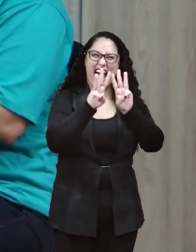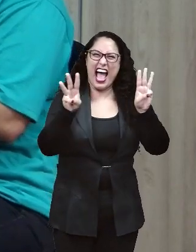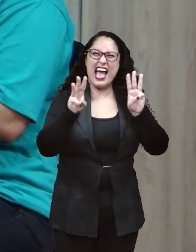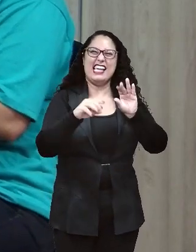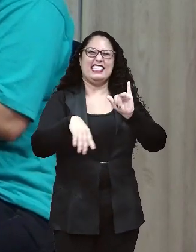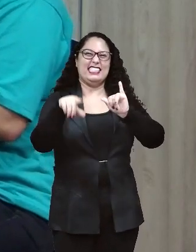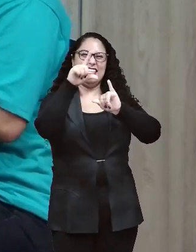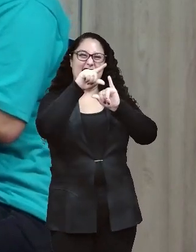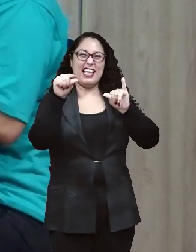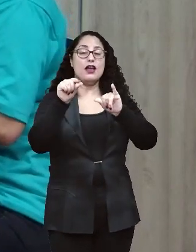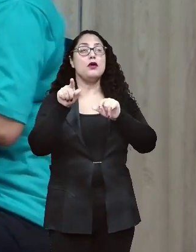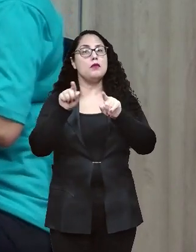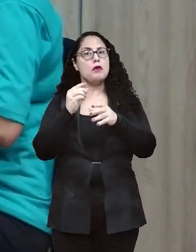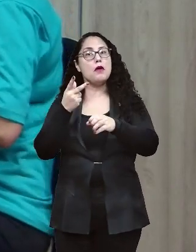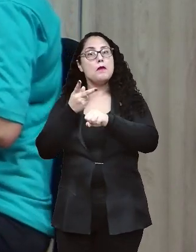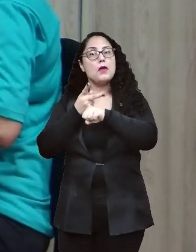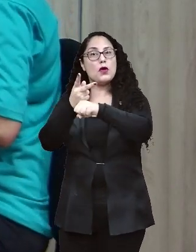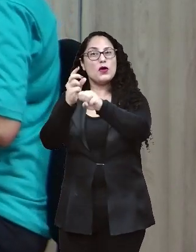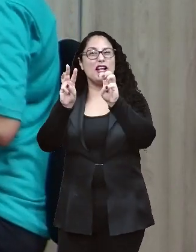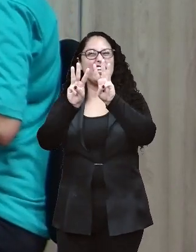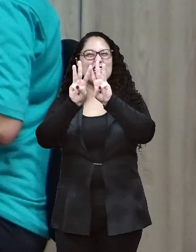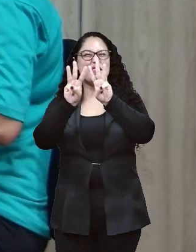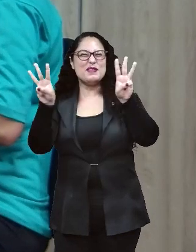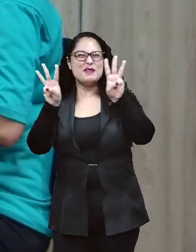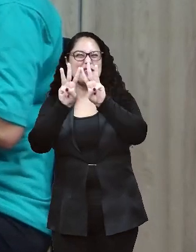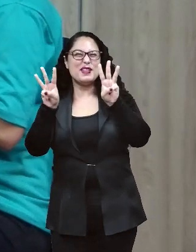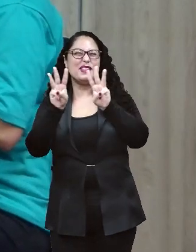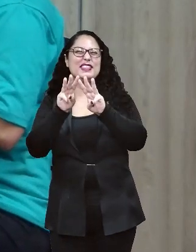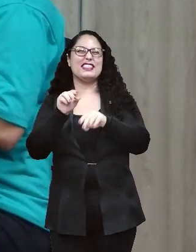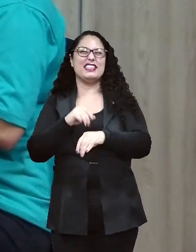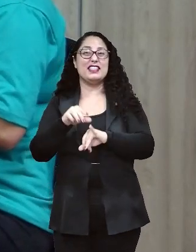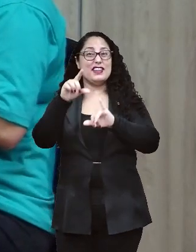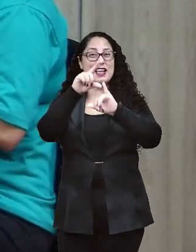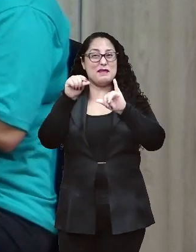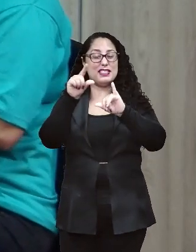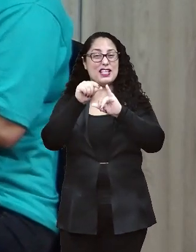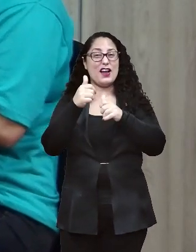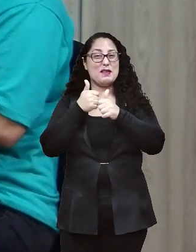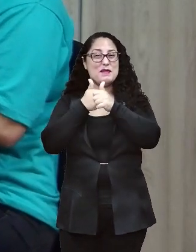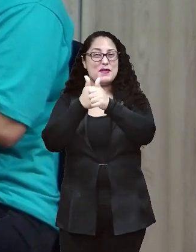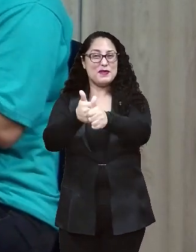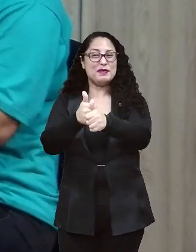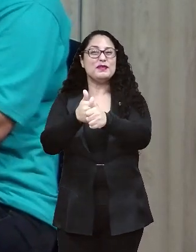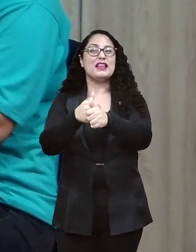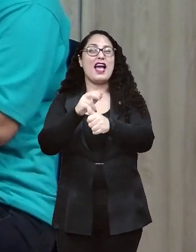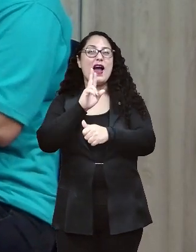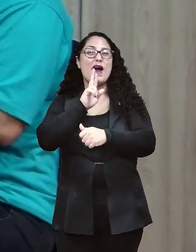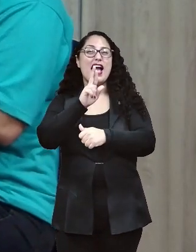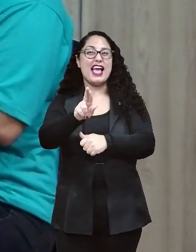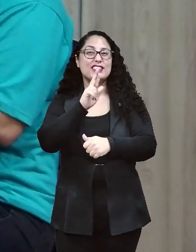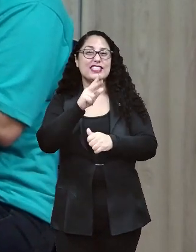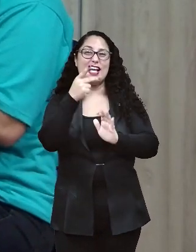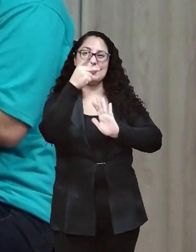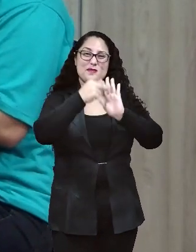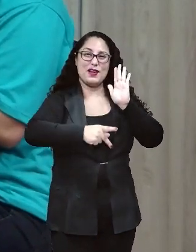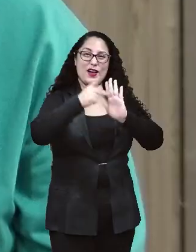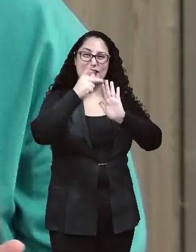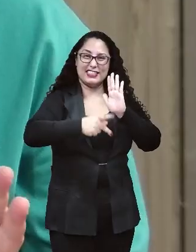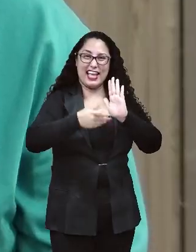Editora IFB, busque lá no portal do IFB, se você está acompanhando esse episódio. Isso. E é o resultado desse projeto